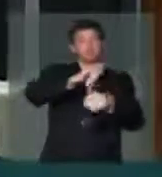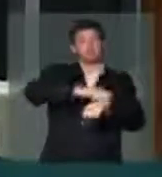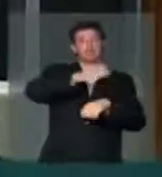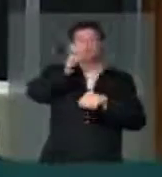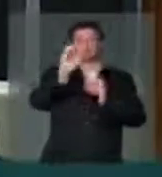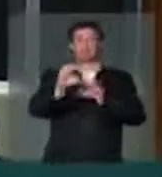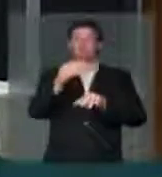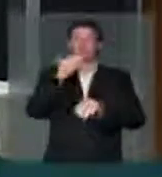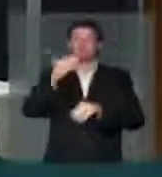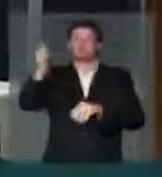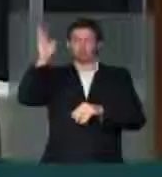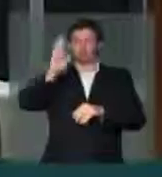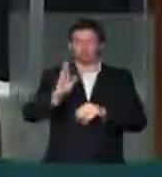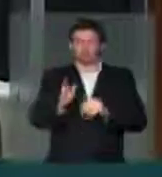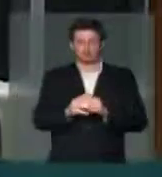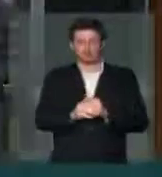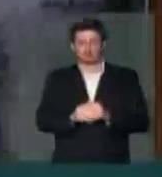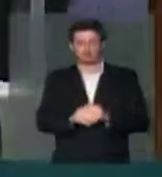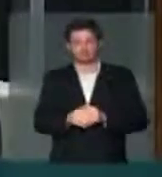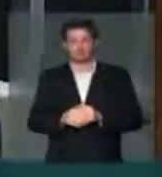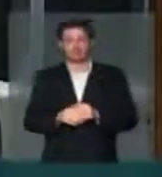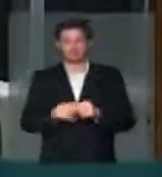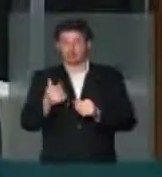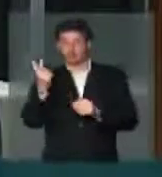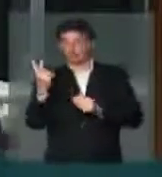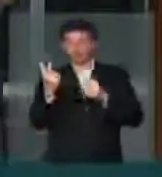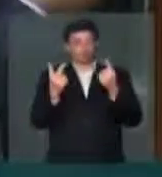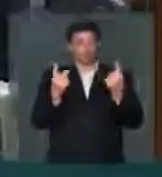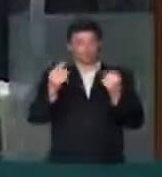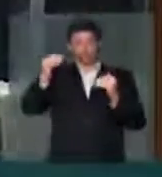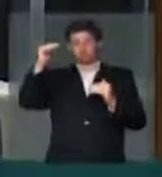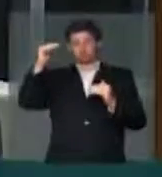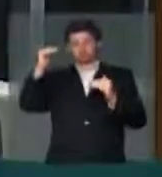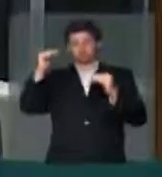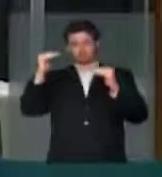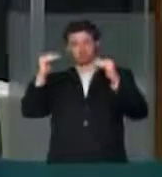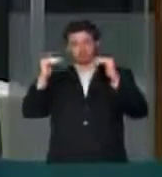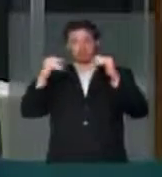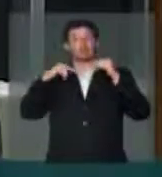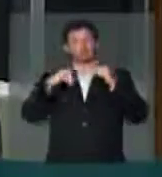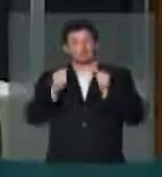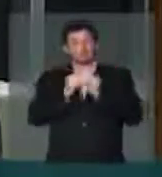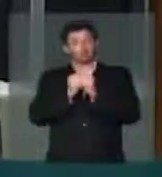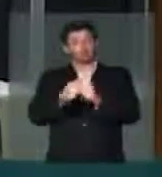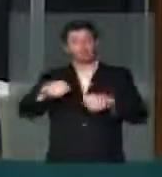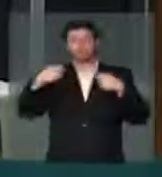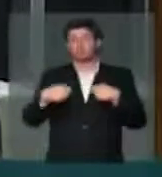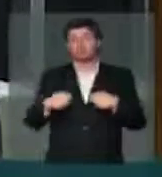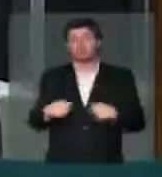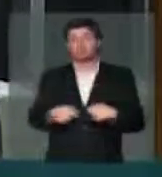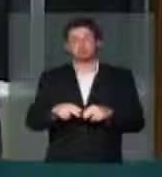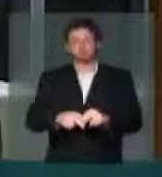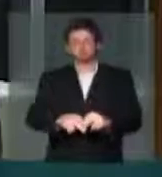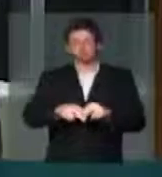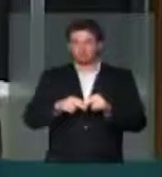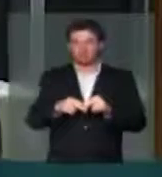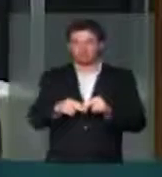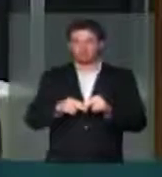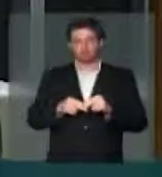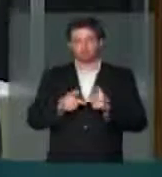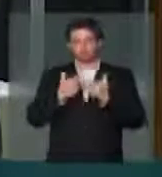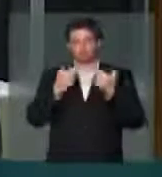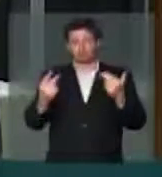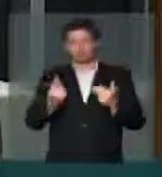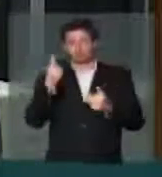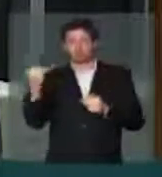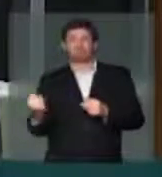jovens do nosso país. Essas duas medidas caminham juntas. Por isso, um dos